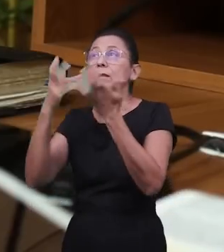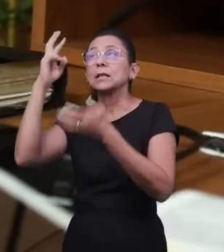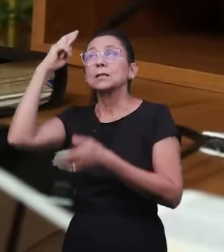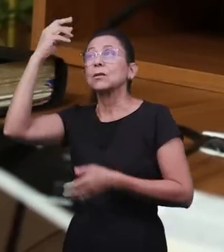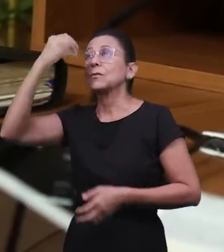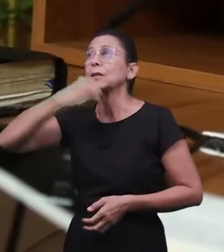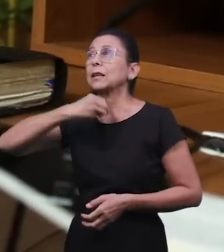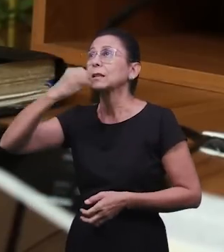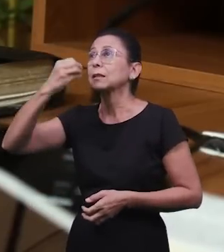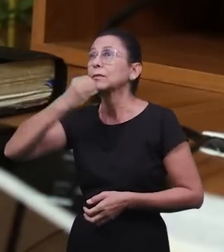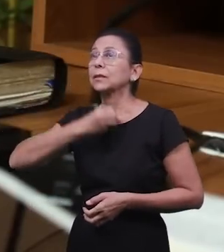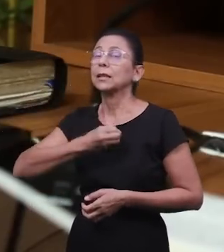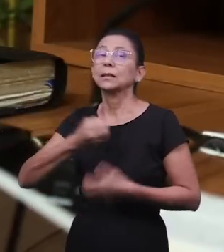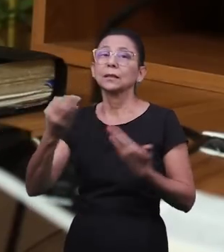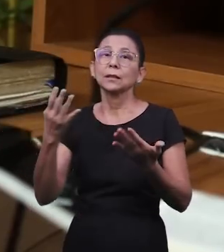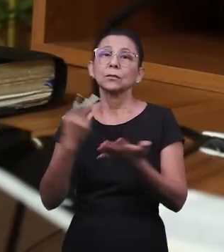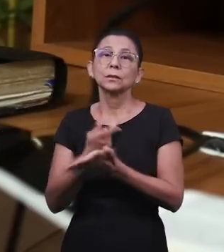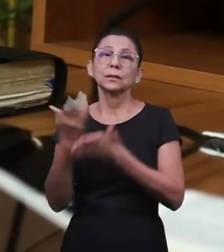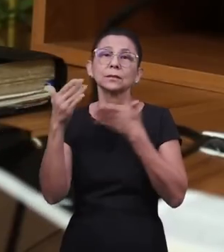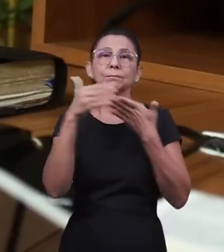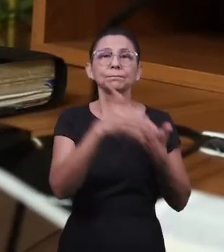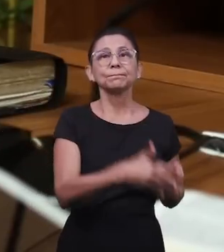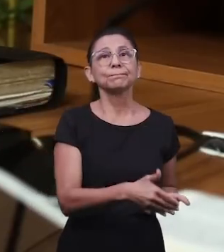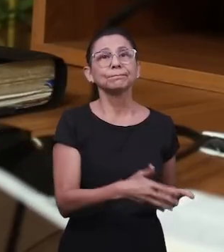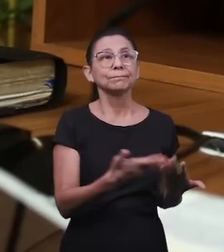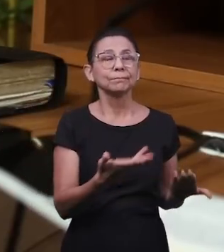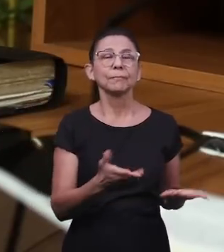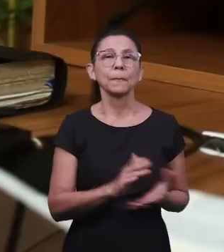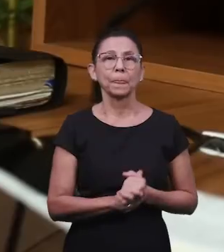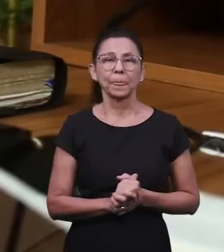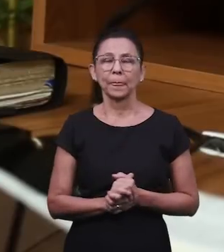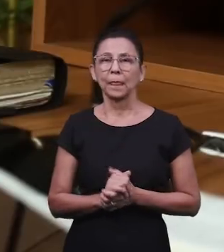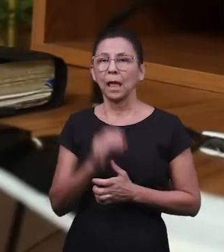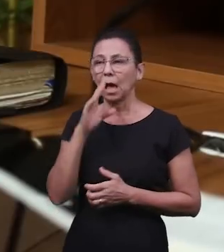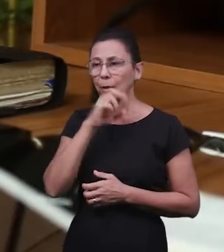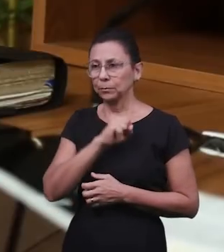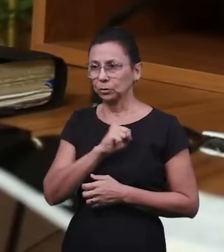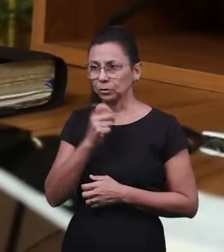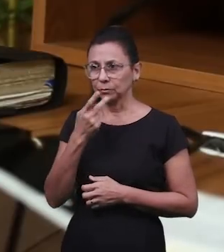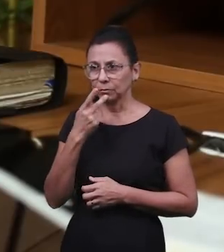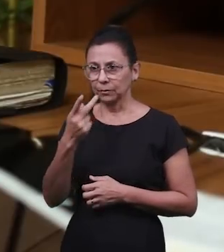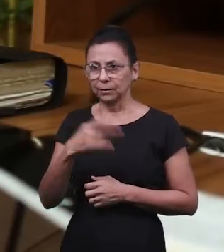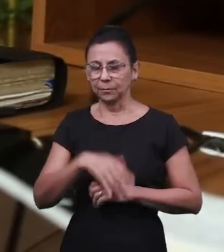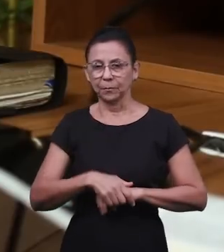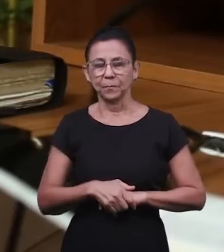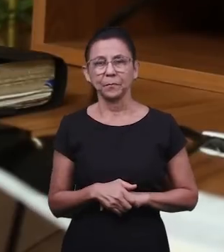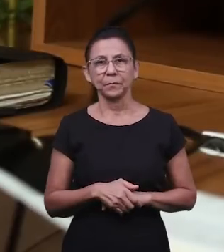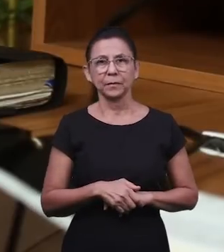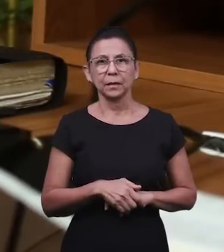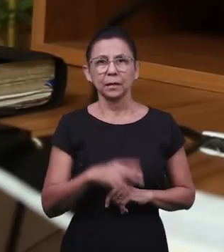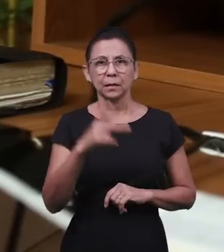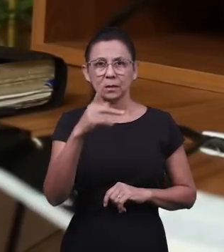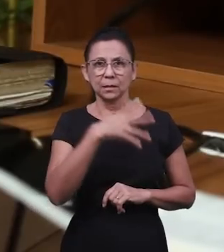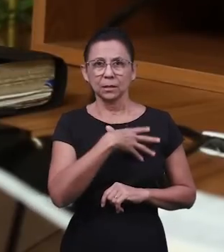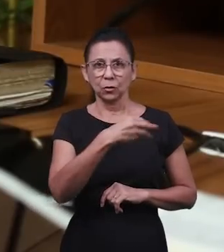homens, às vezes. Né? Só para encerrar aqui, existe uma coisa seguinte: o seu filho